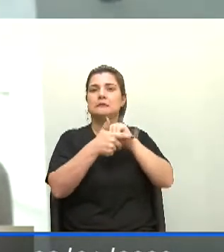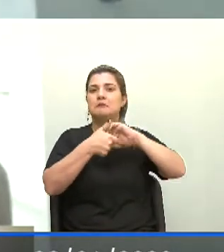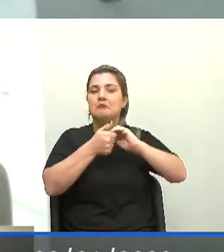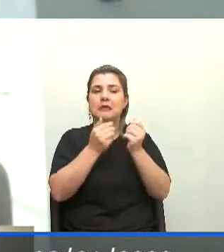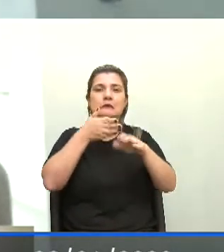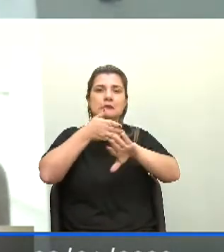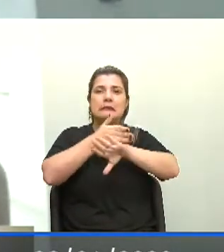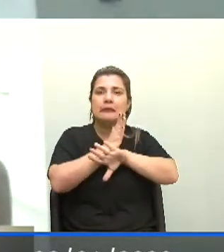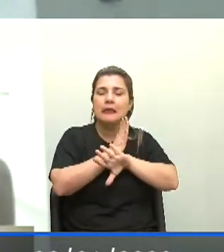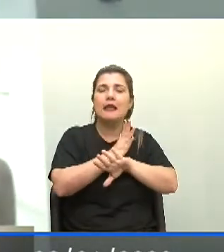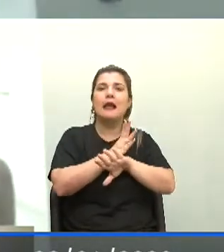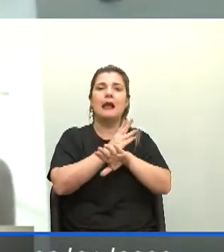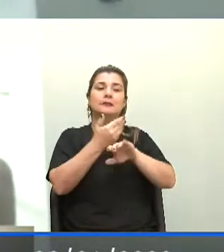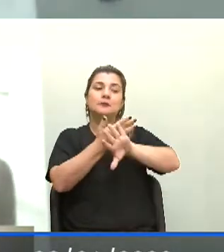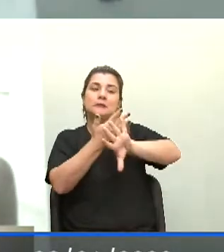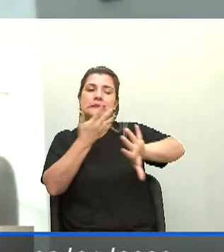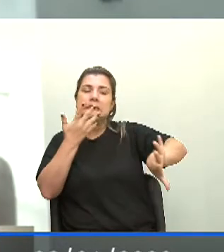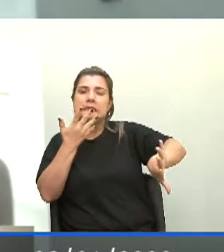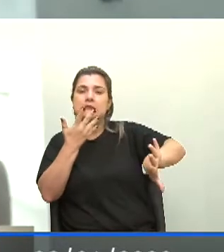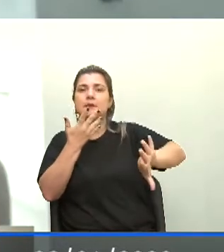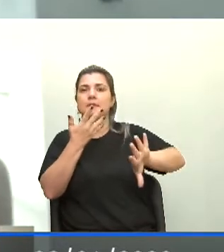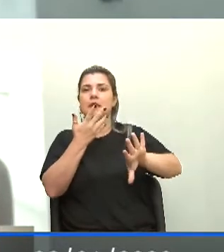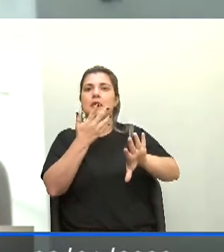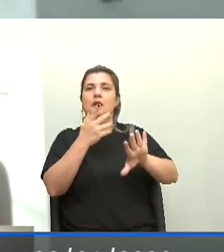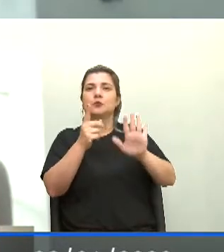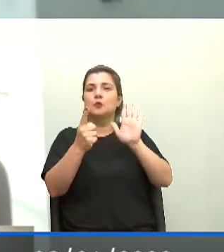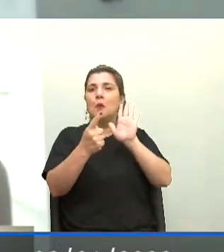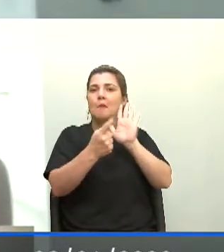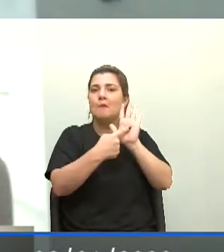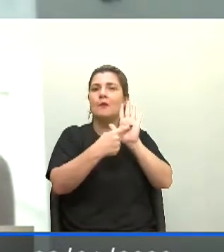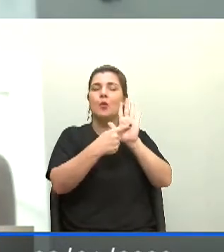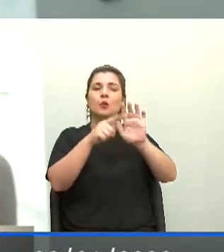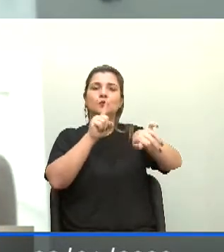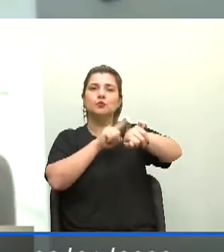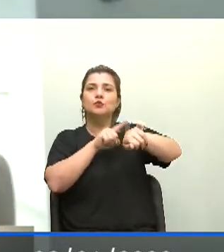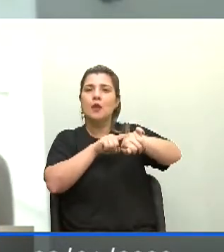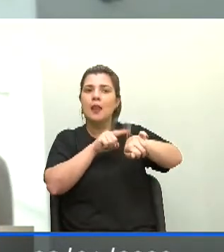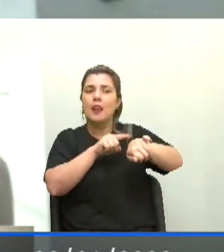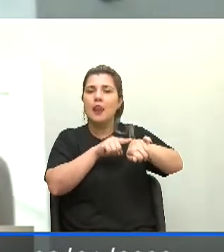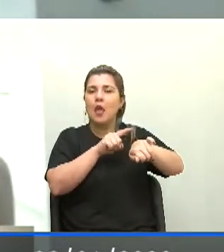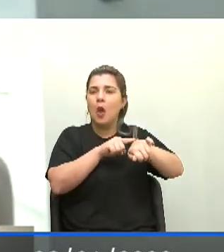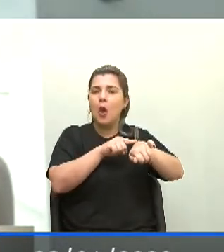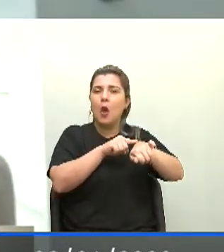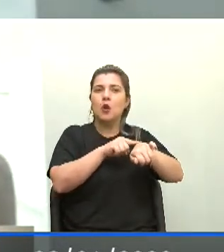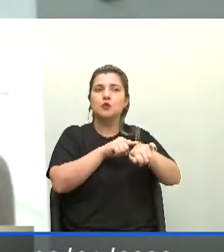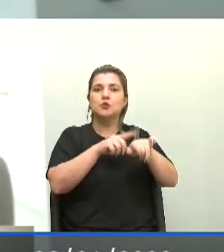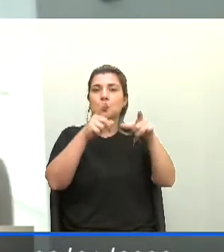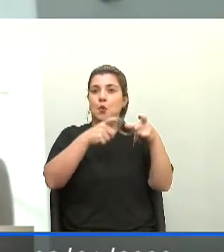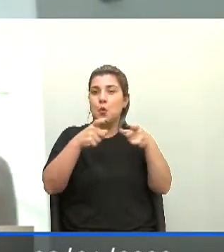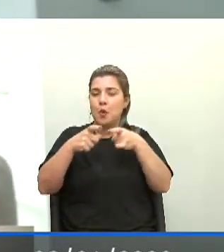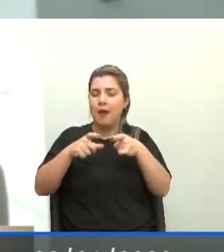na entrada, no ponto do relógio, né, no vestiário, quem tem vestiário muito apertado,